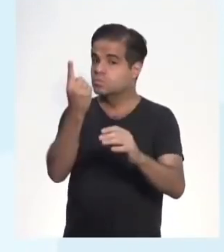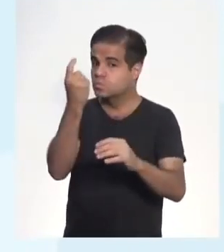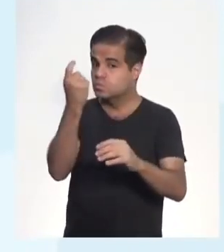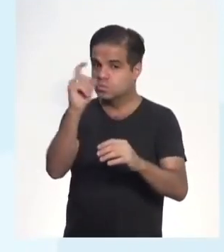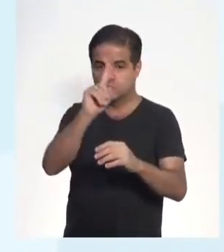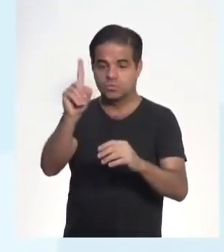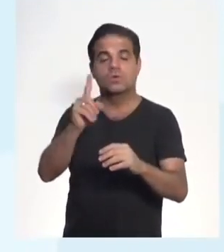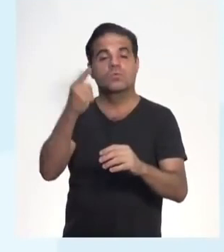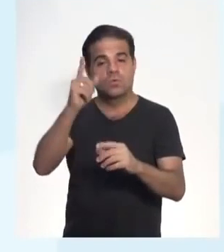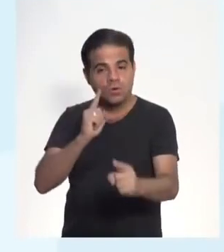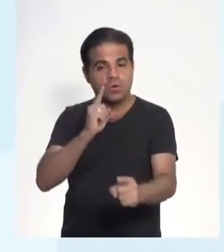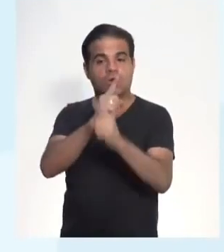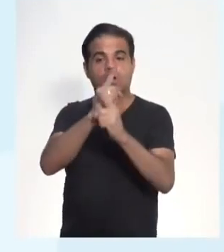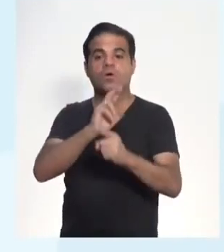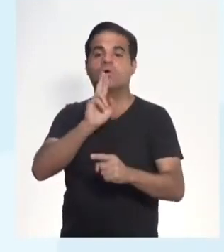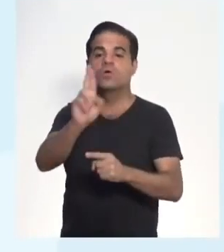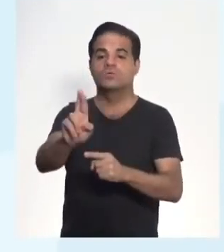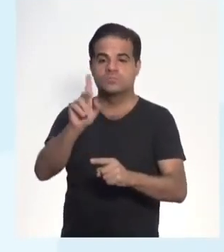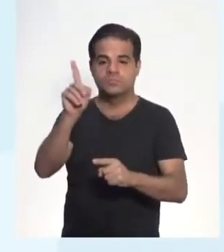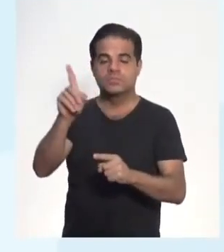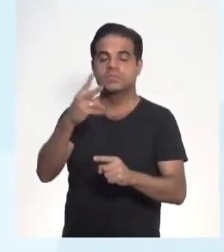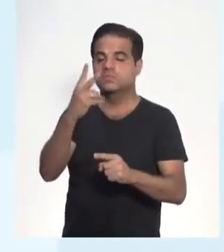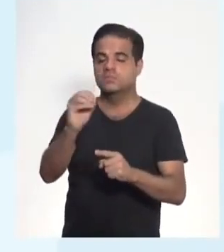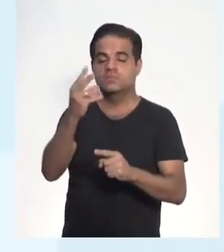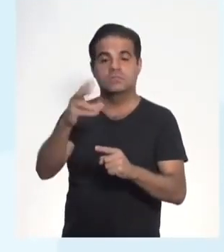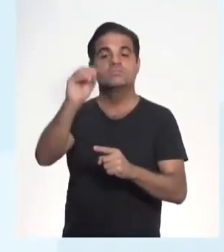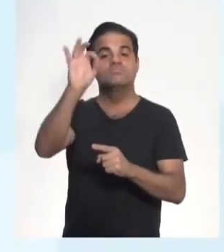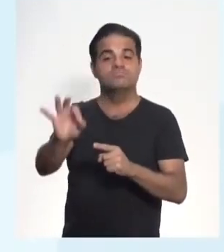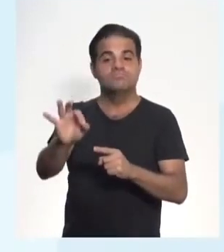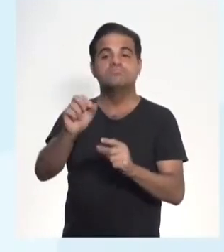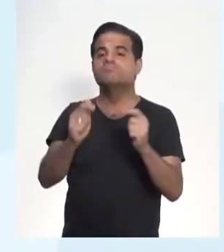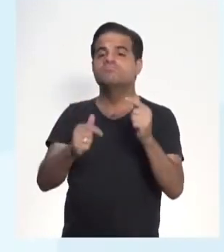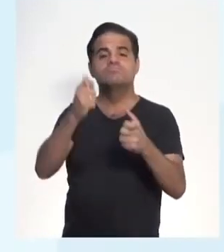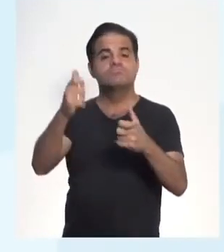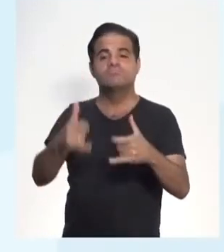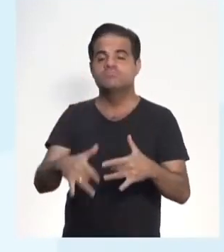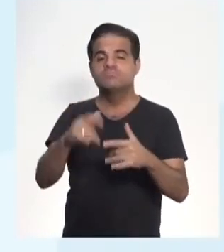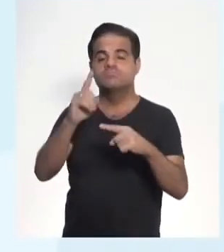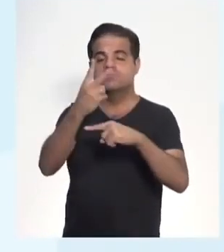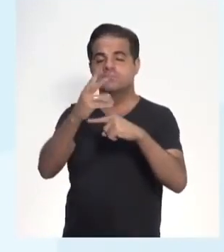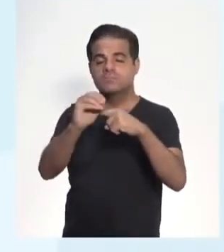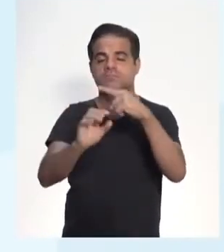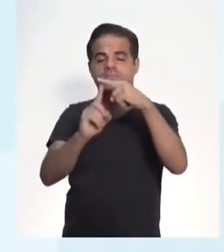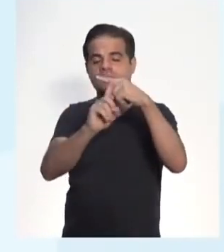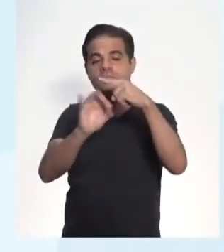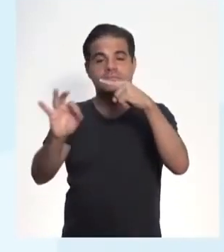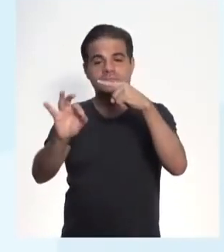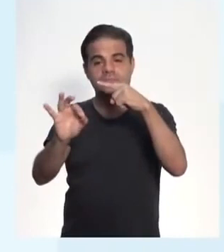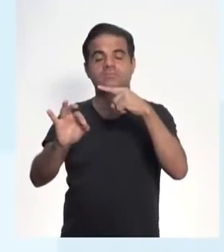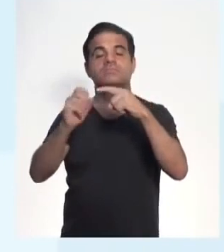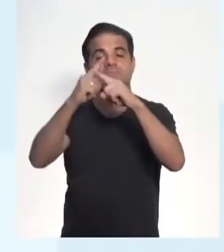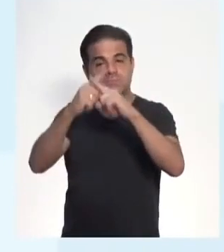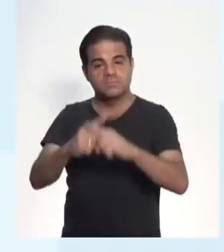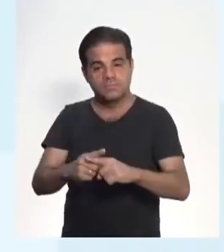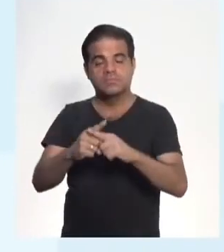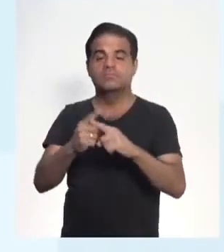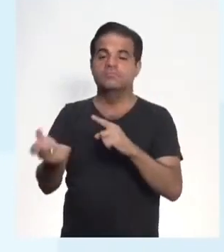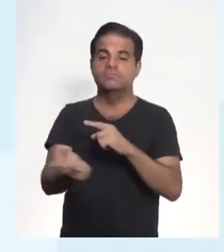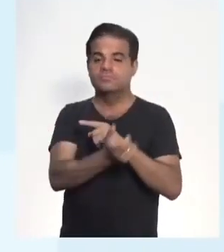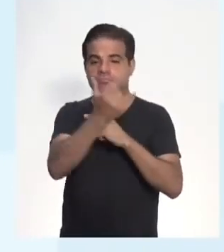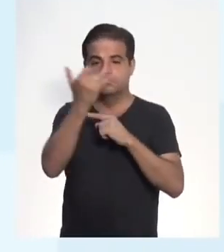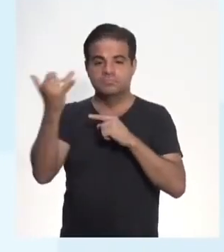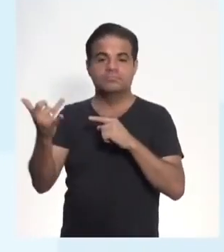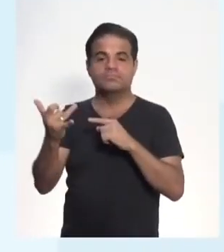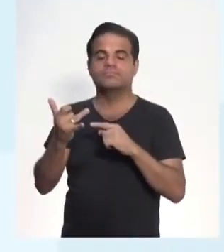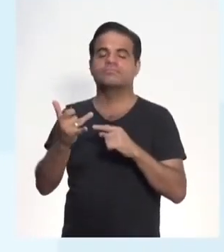único, para se achar o resultado. Então 20%, estamos falando de 20 sobre 100 vezes aí a quantidade do